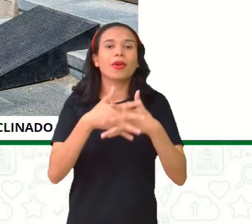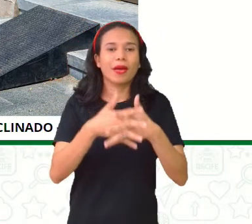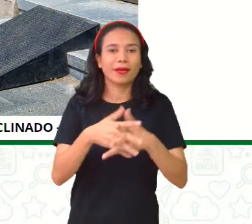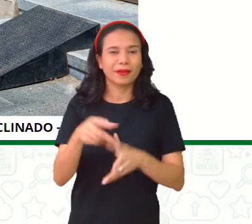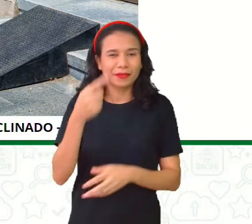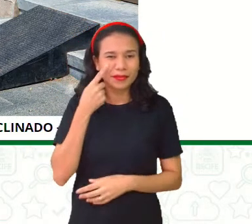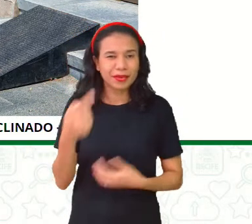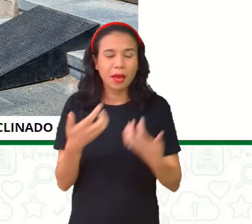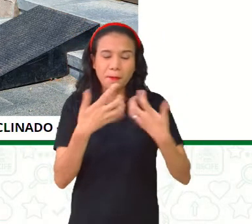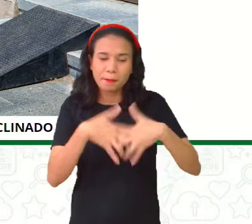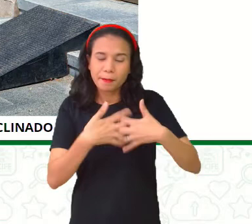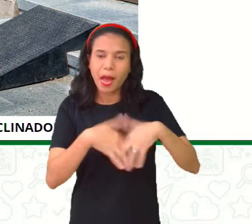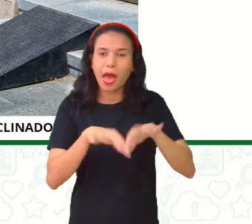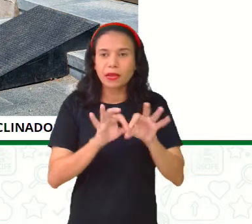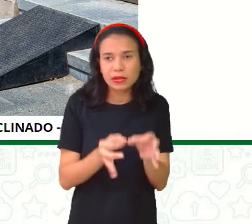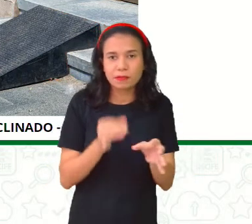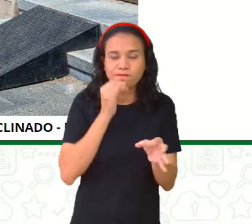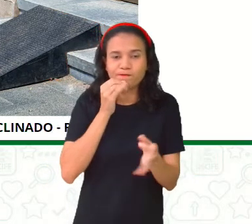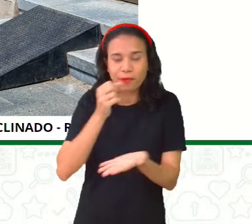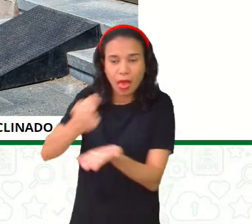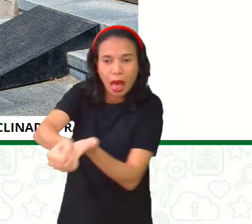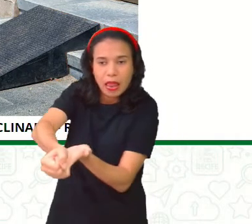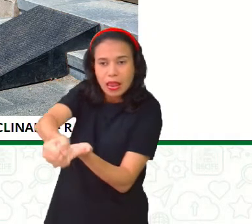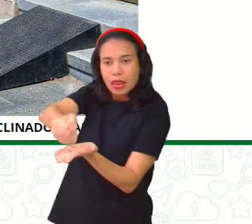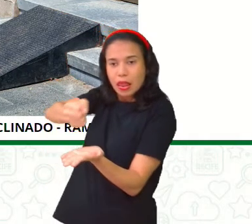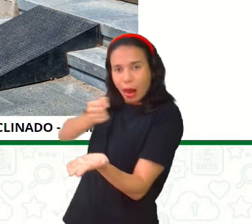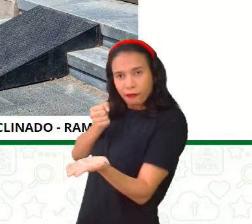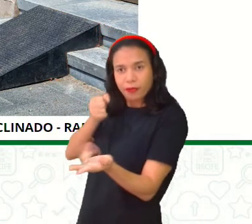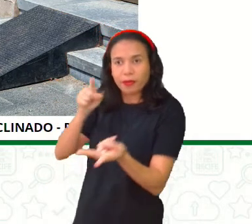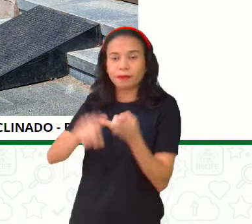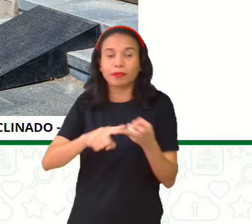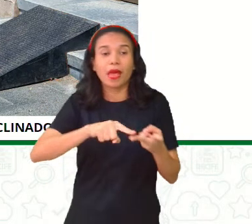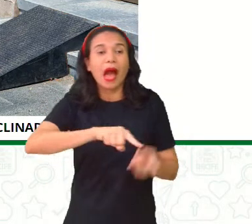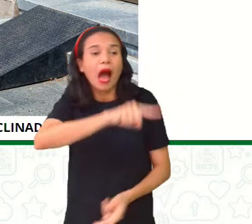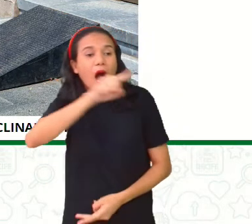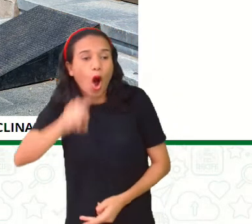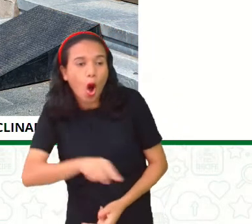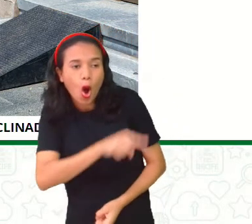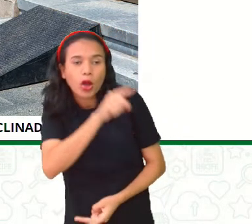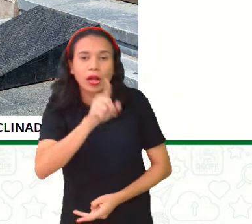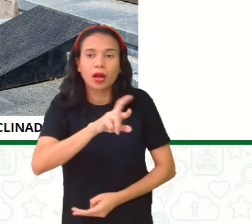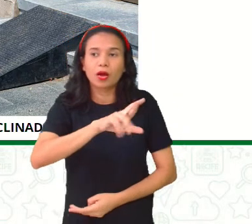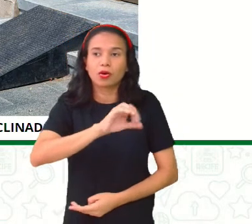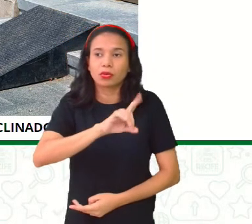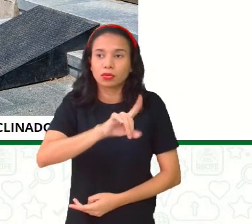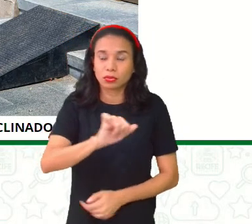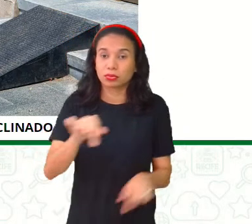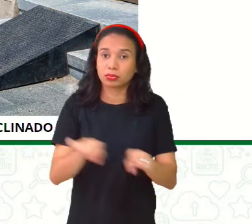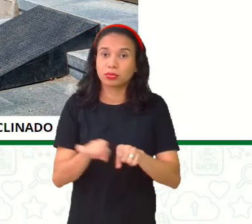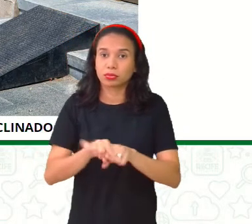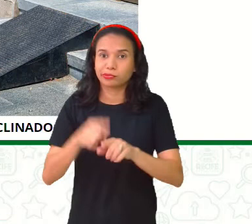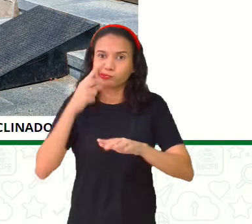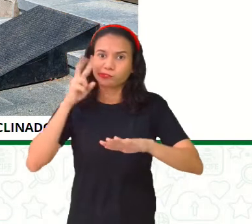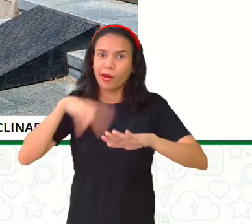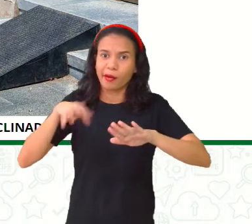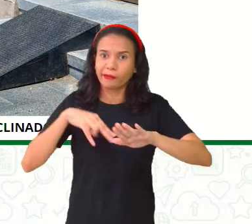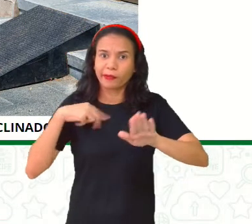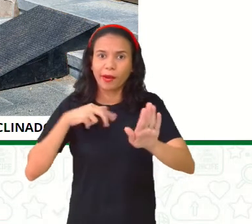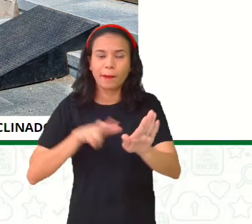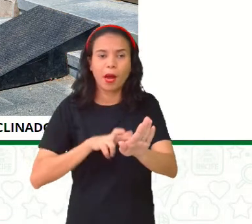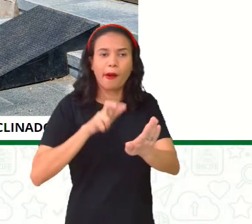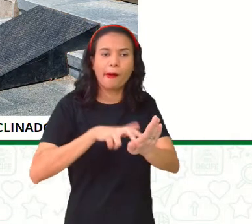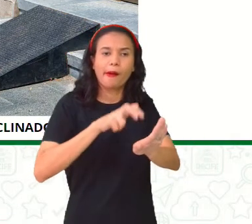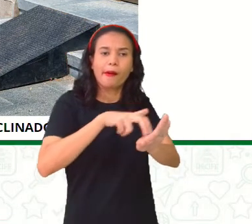Então, essas máquinas simples, a alavanca, por exemplo, a roda, a gente tá vendo uma rampa aí, ó. Tá vendo?